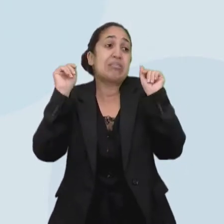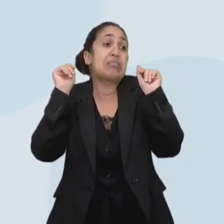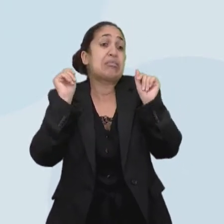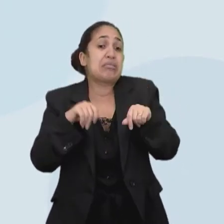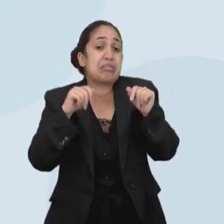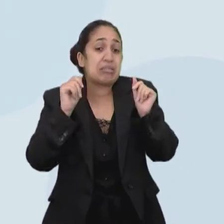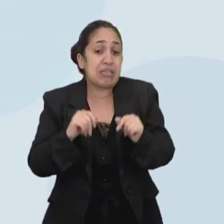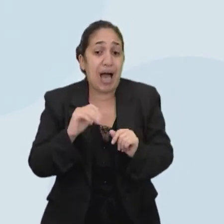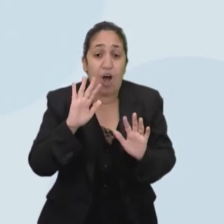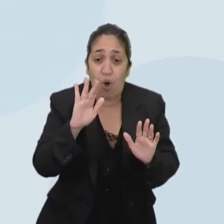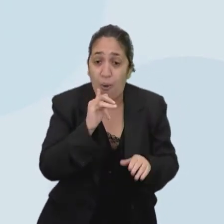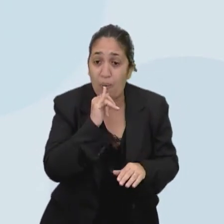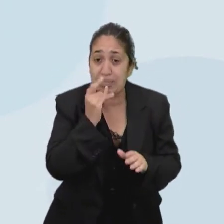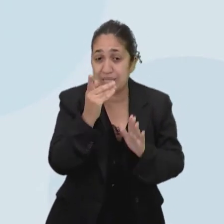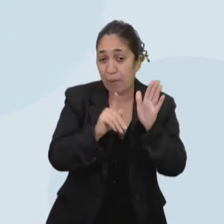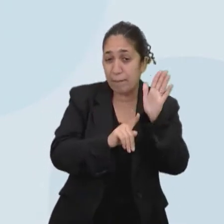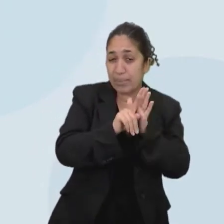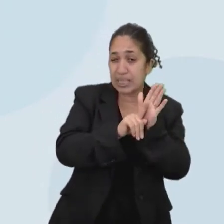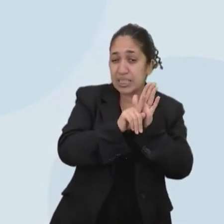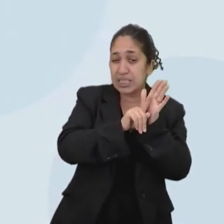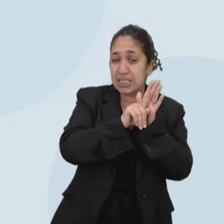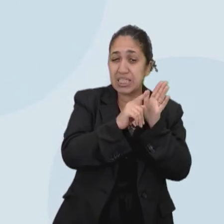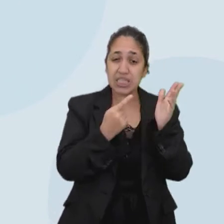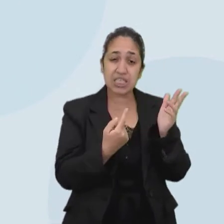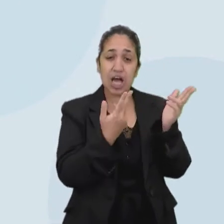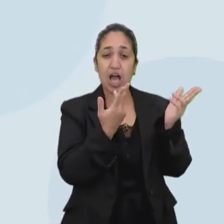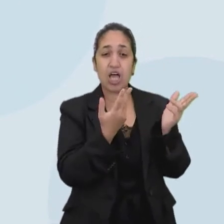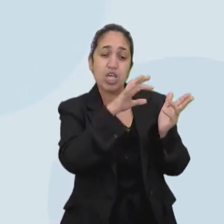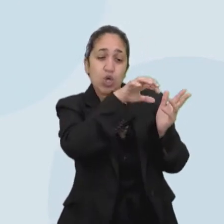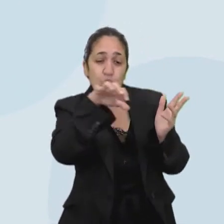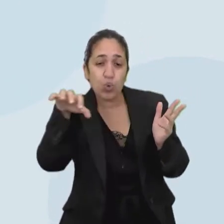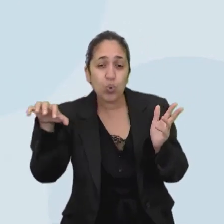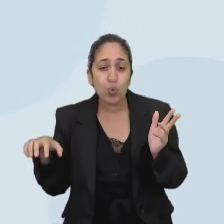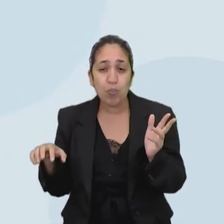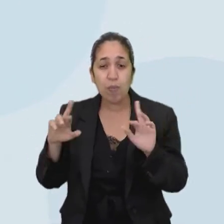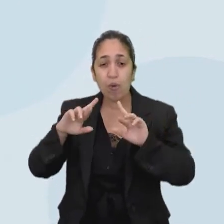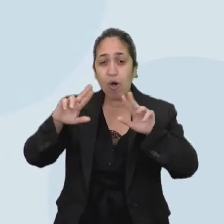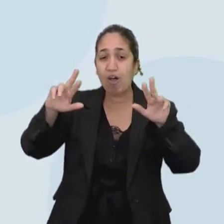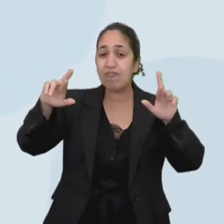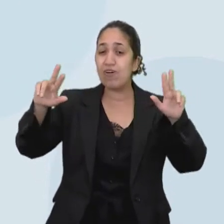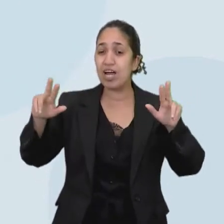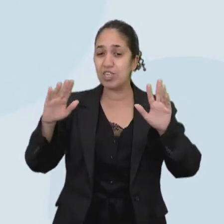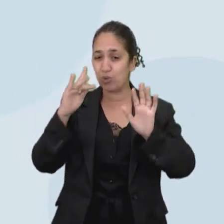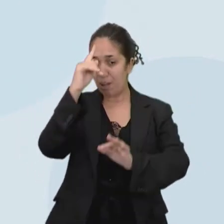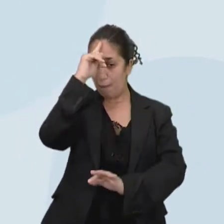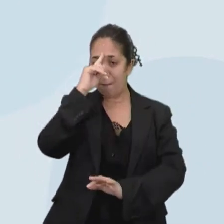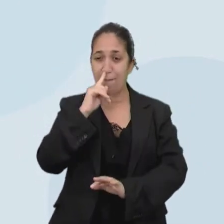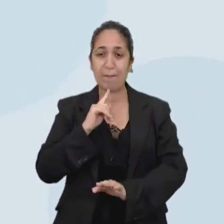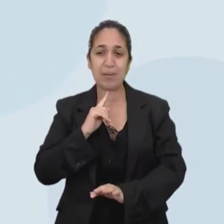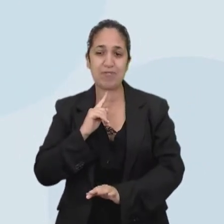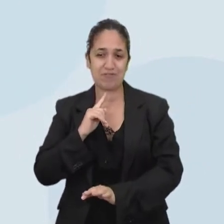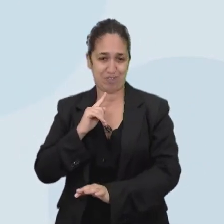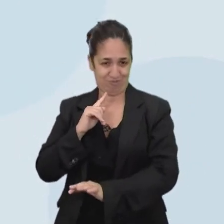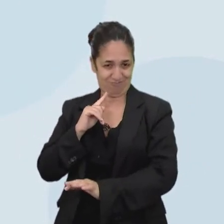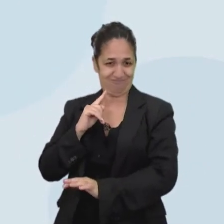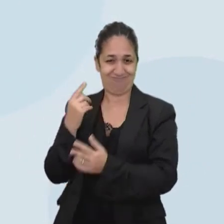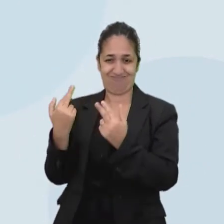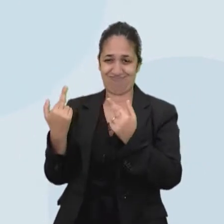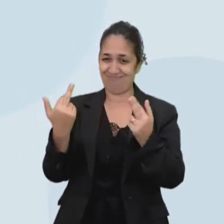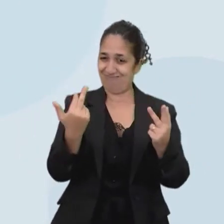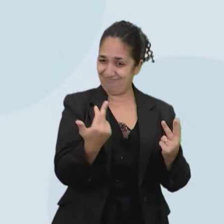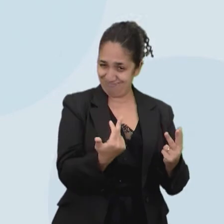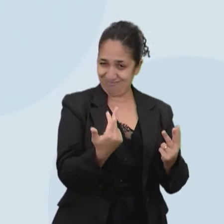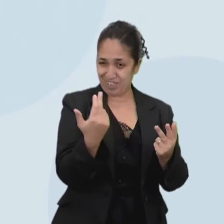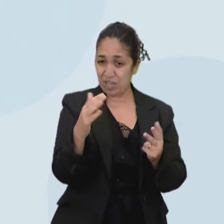uma pesquisa, ter os mesmos resultados se for aplicada em outro grupo de pessoas dentro do mesmo perfil de amostra e